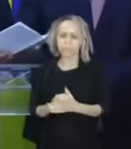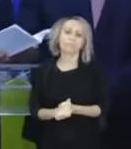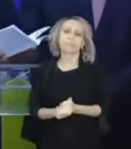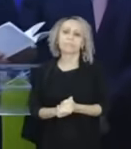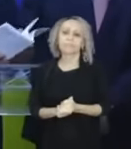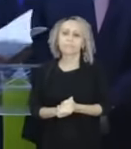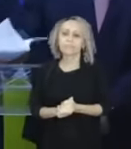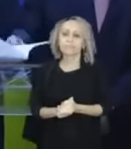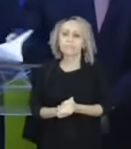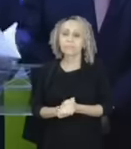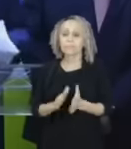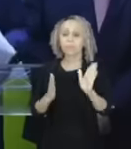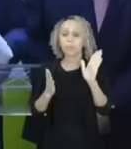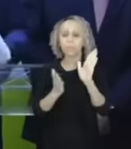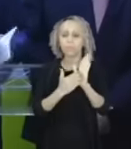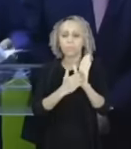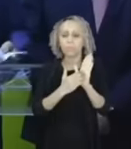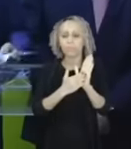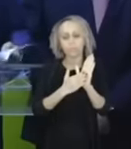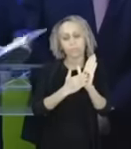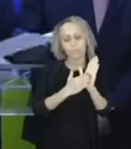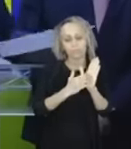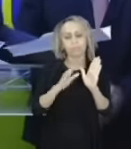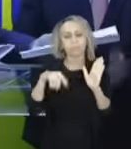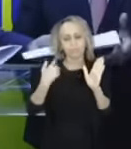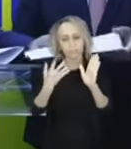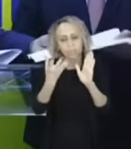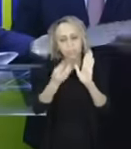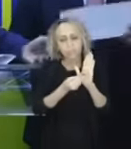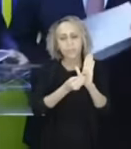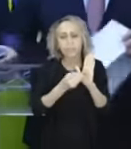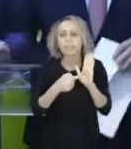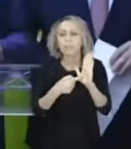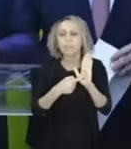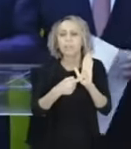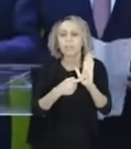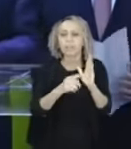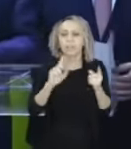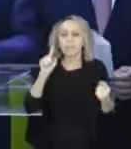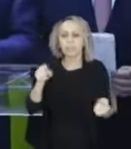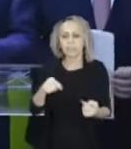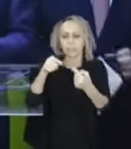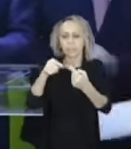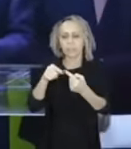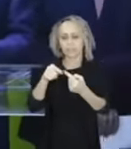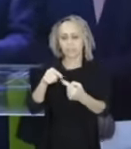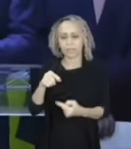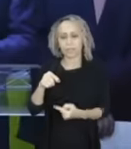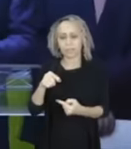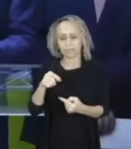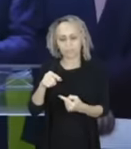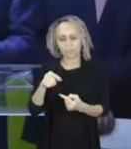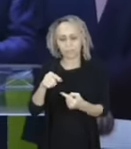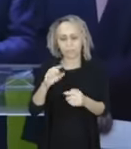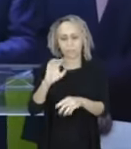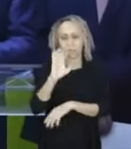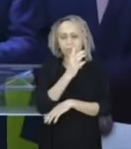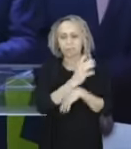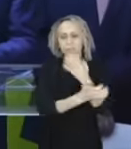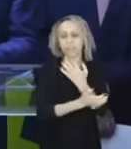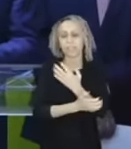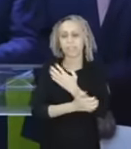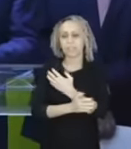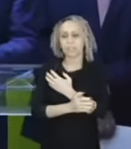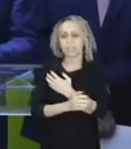uma proposta que tem muito a ver com o meio ambiente da ex-ministra Marina Silva em que